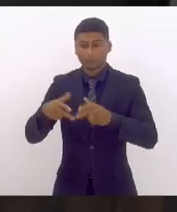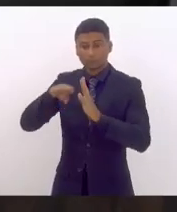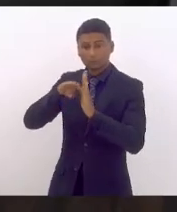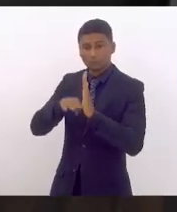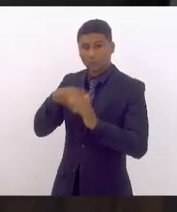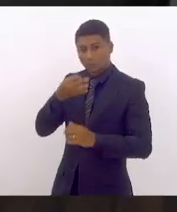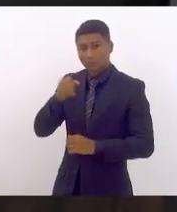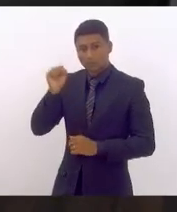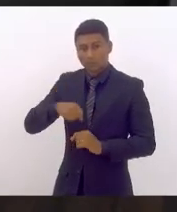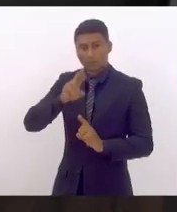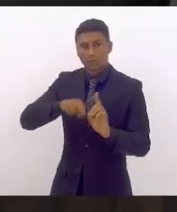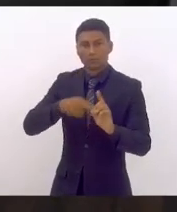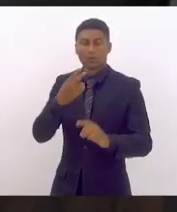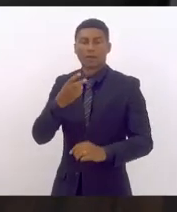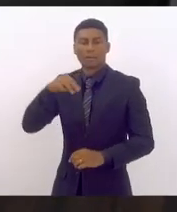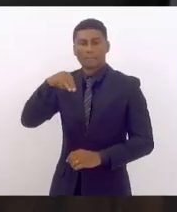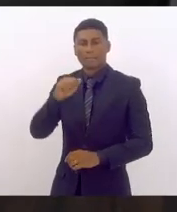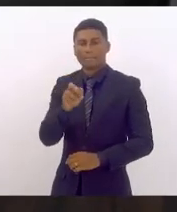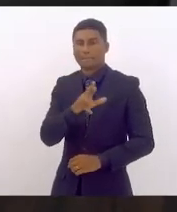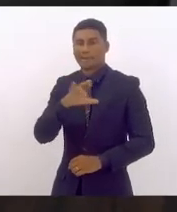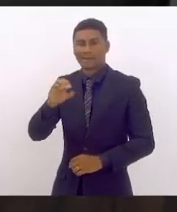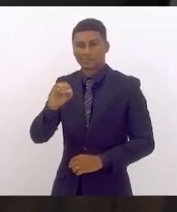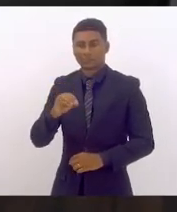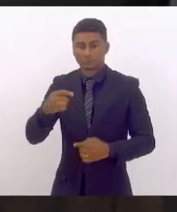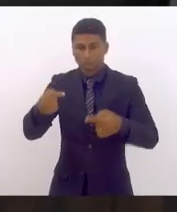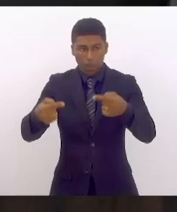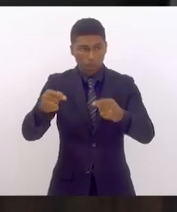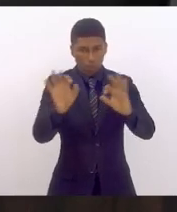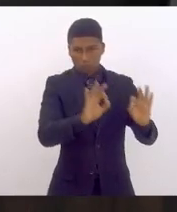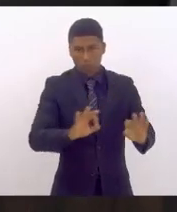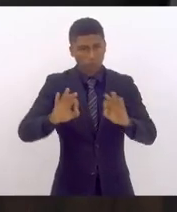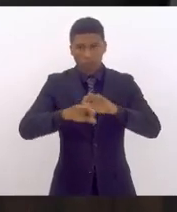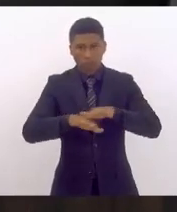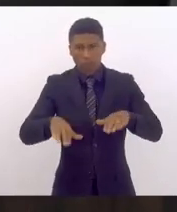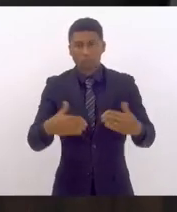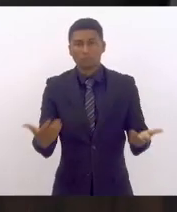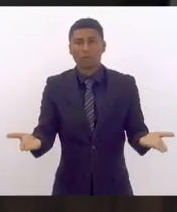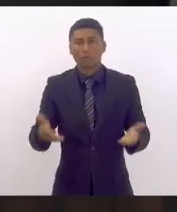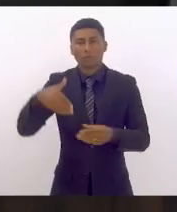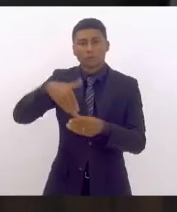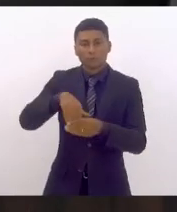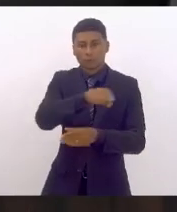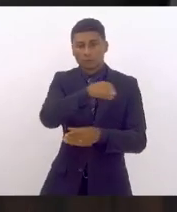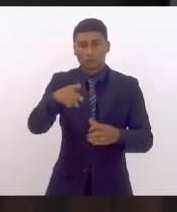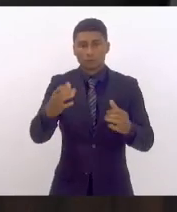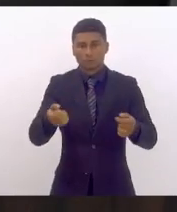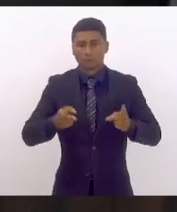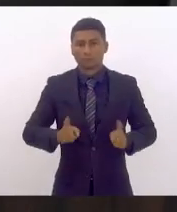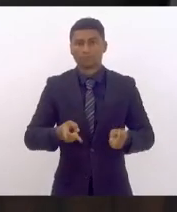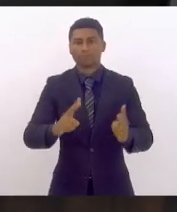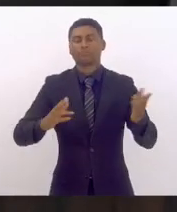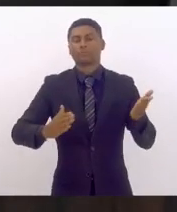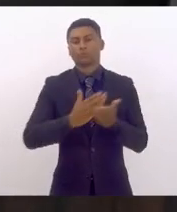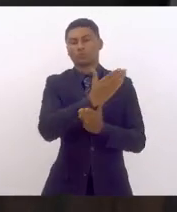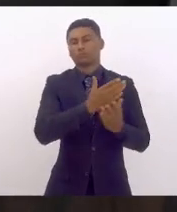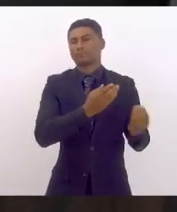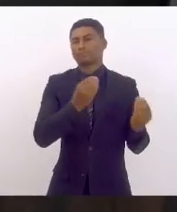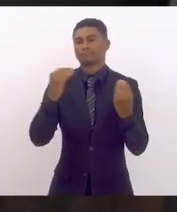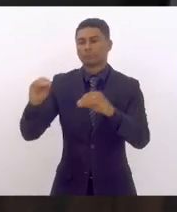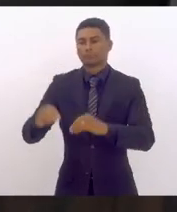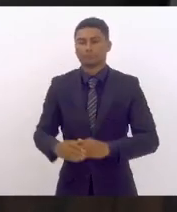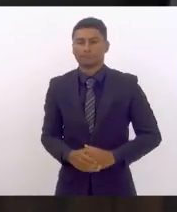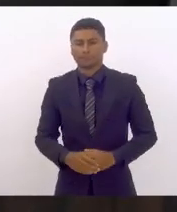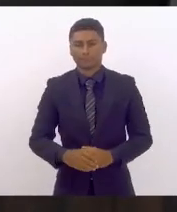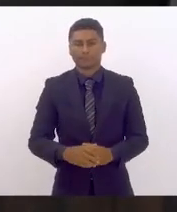relatou Deputado Márcio canela em discussão em votação senhores Como estão aprovado vai à